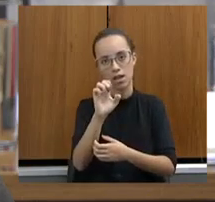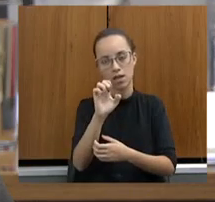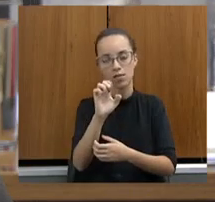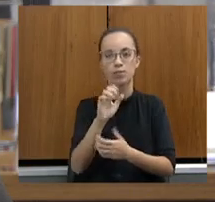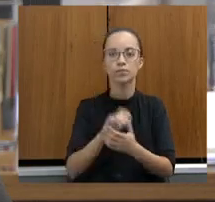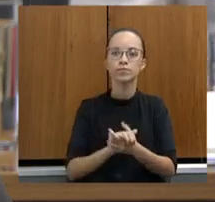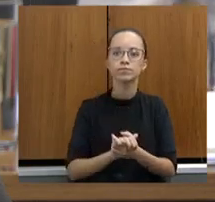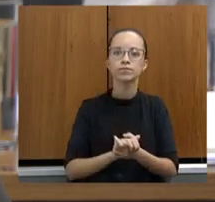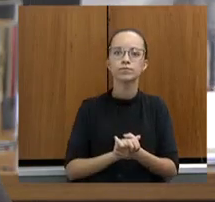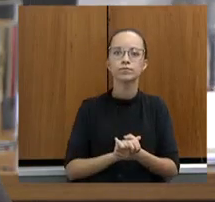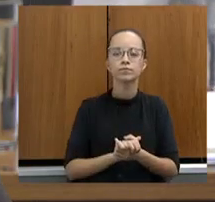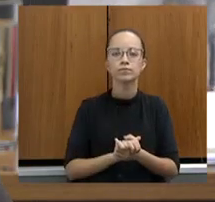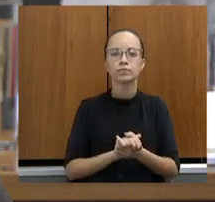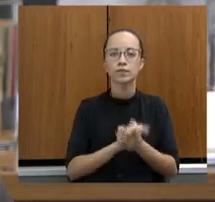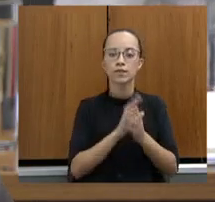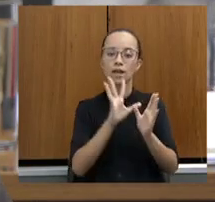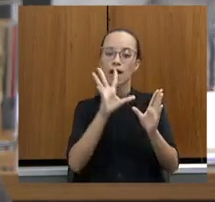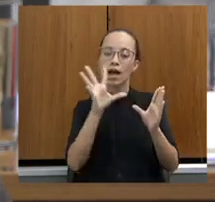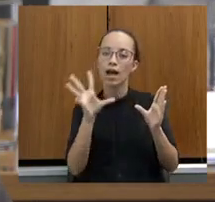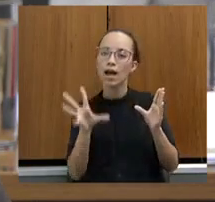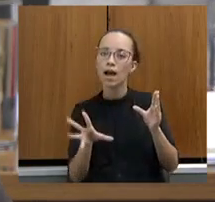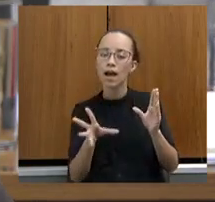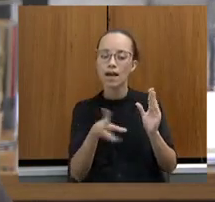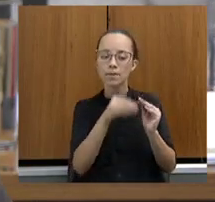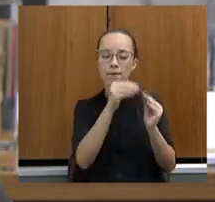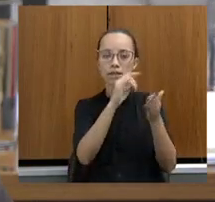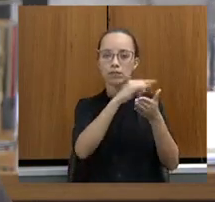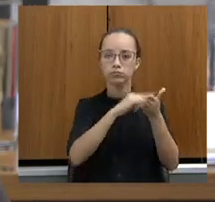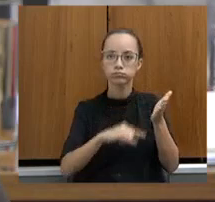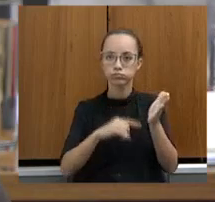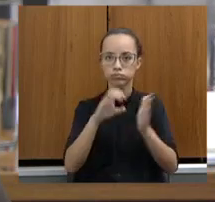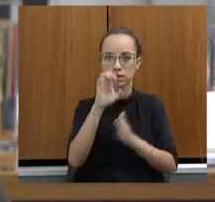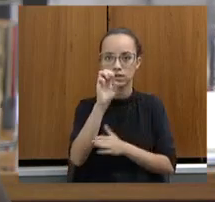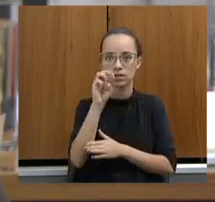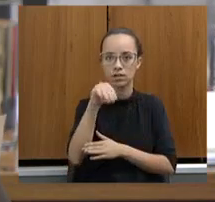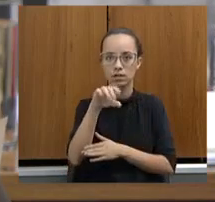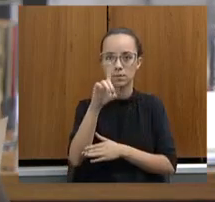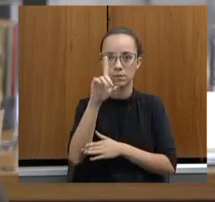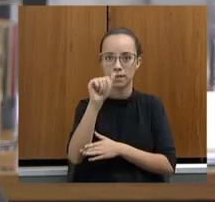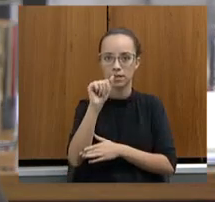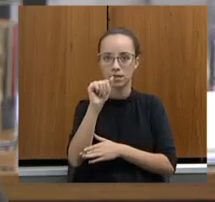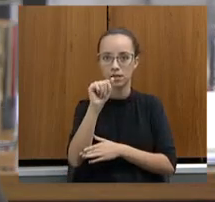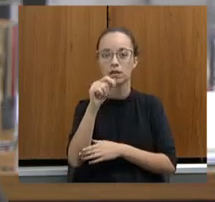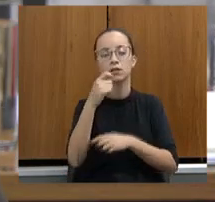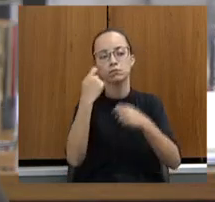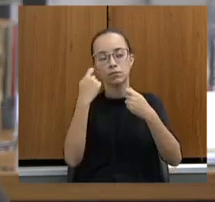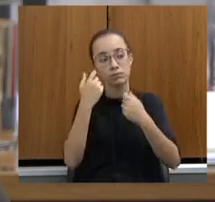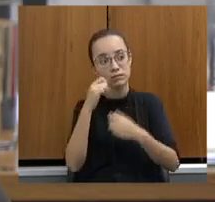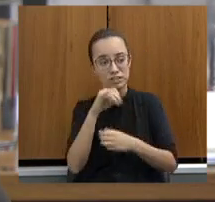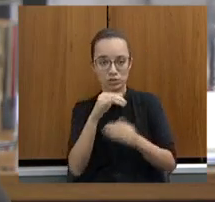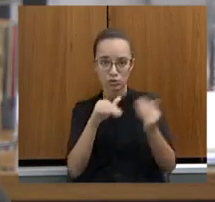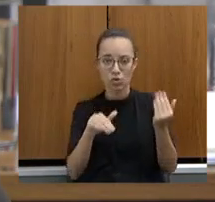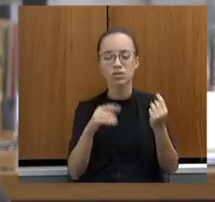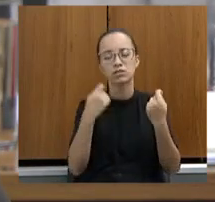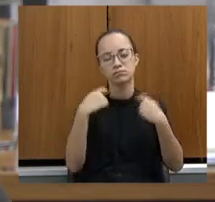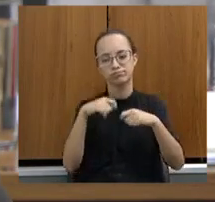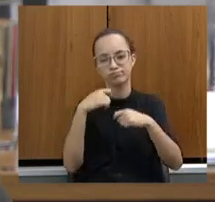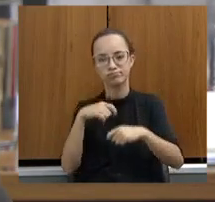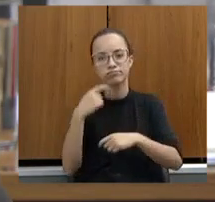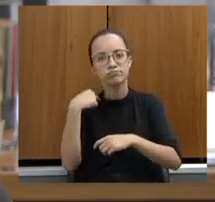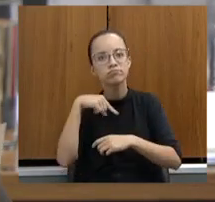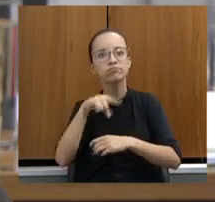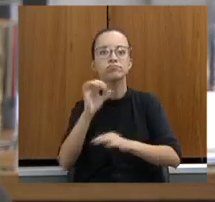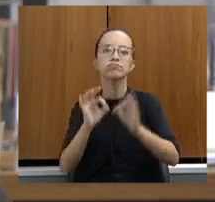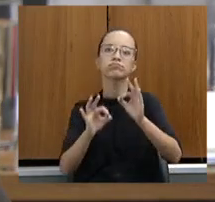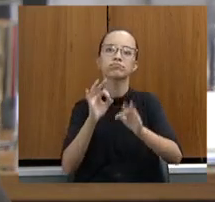alguém achar que a emenda ou dispositivo é incondicional primeiro argo e no judiciário com